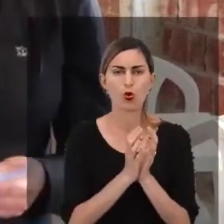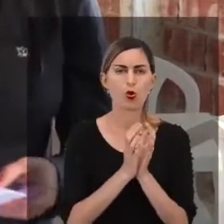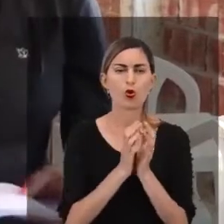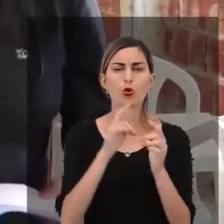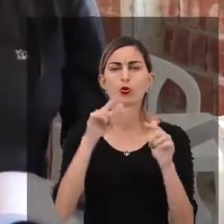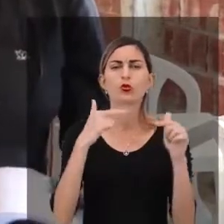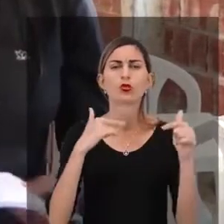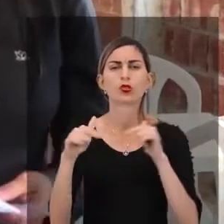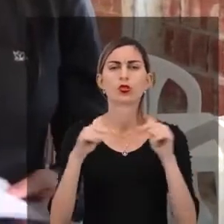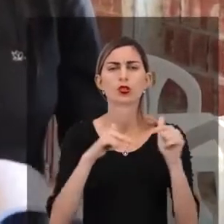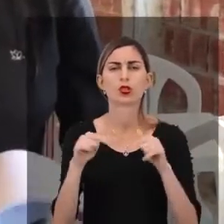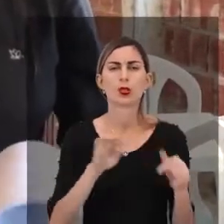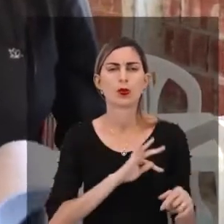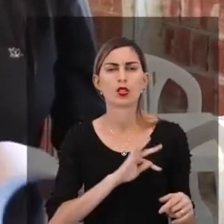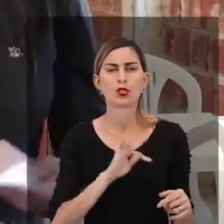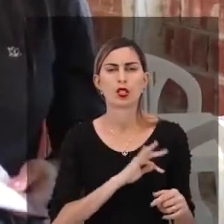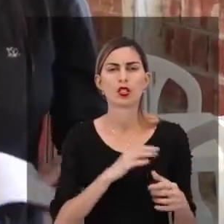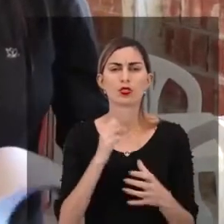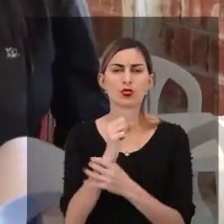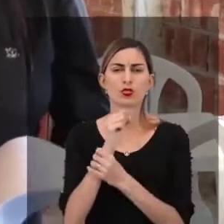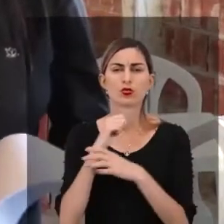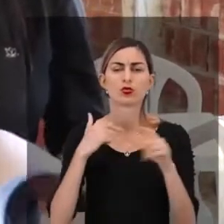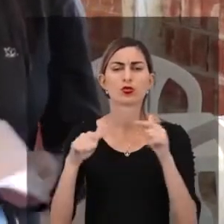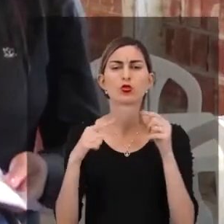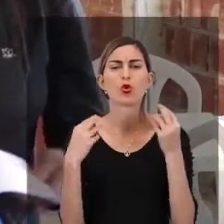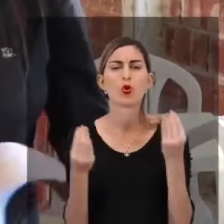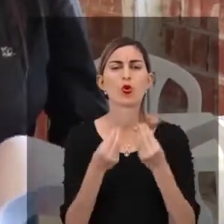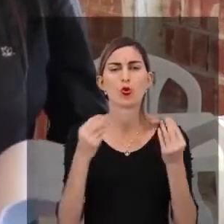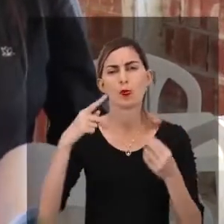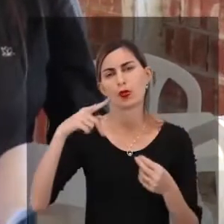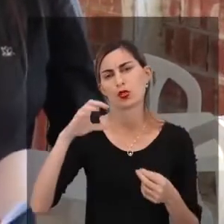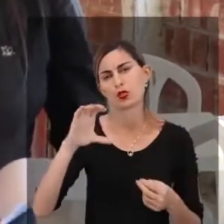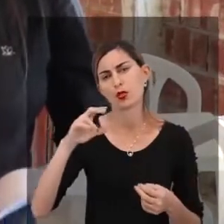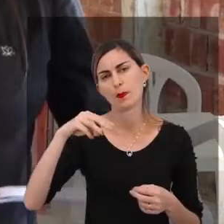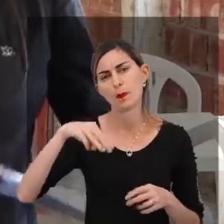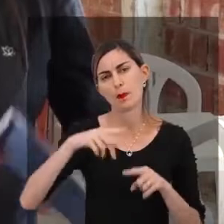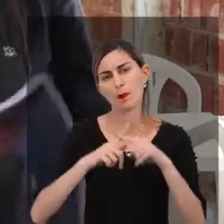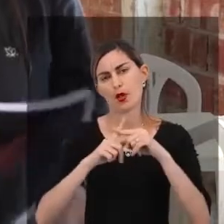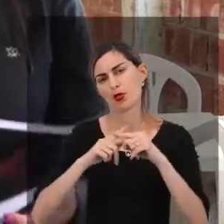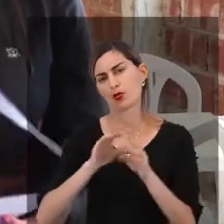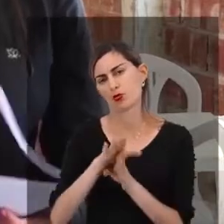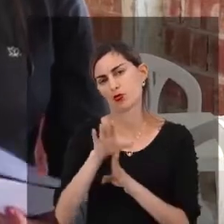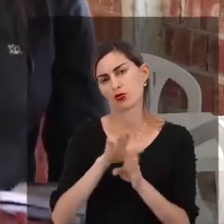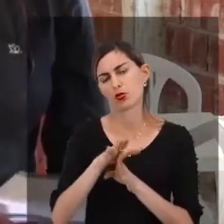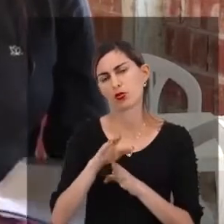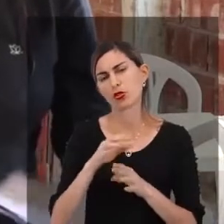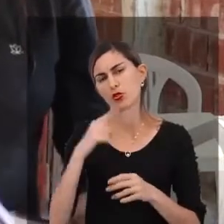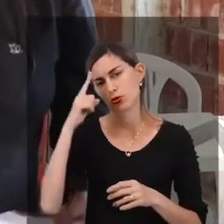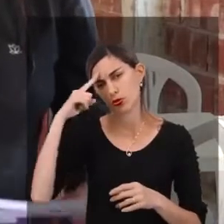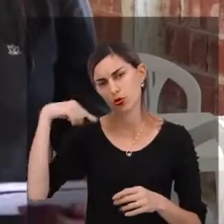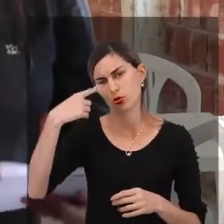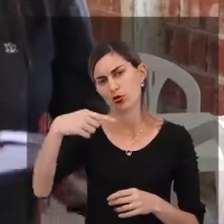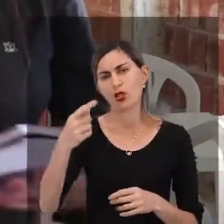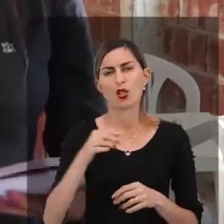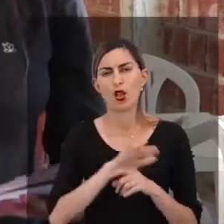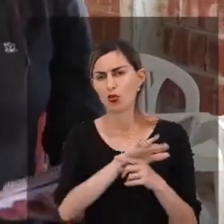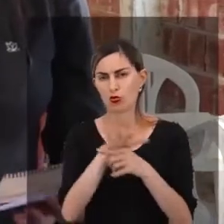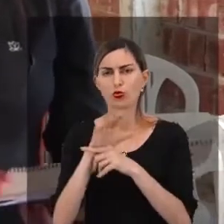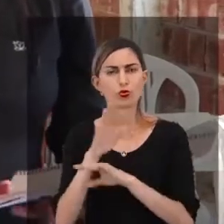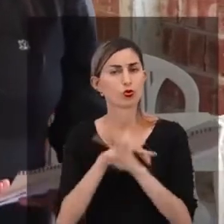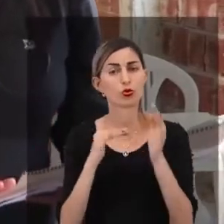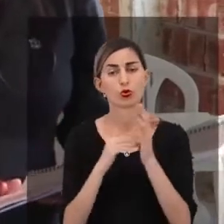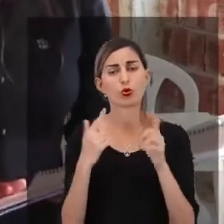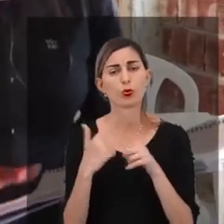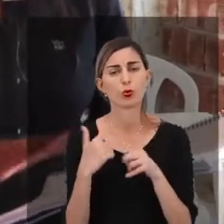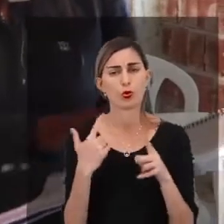coletivas. E para um trabalho de um técnico de segurança do trabalho, né, como esse PCMAT ele vai auxiliar no dia a dia de um técnico? Ele auxilia